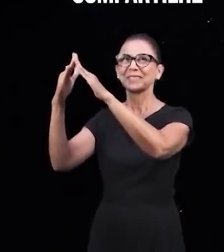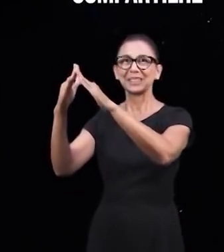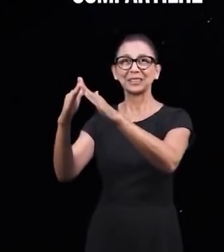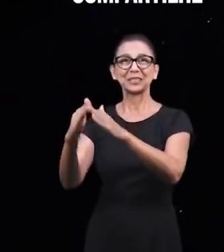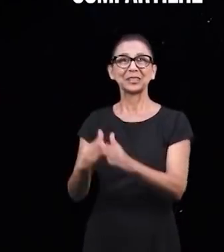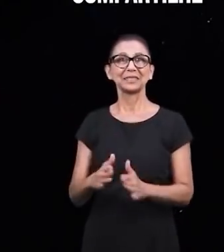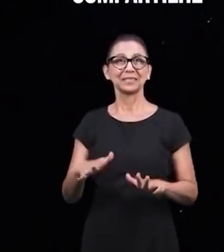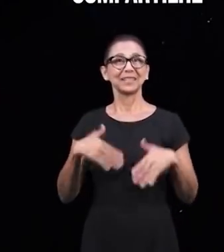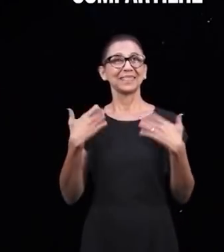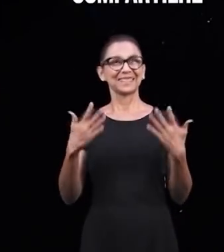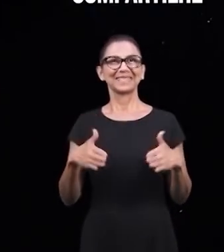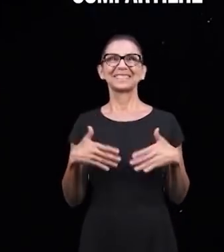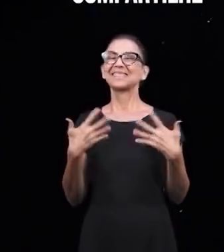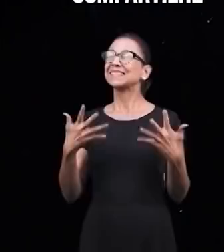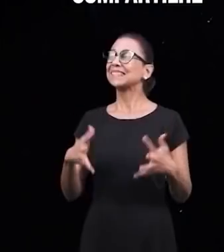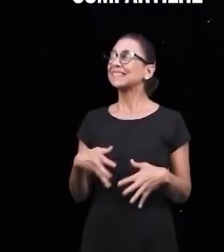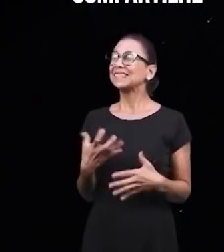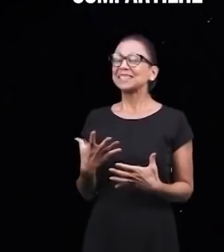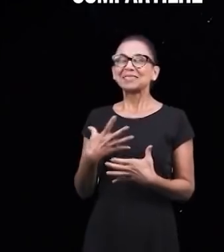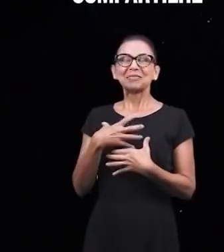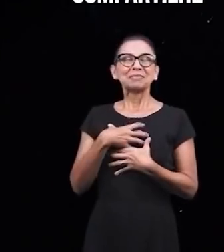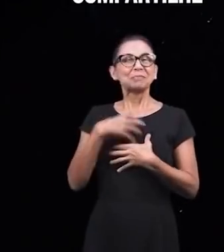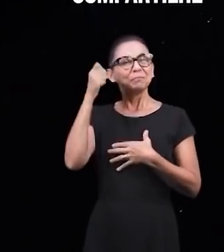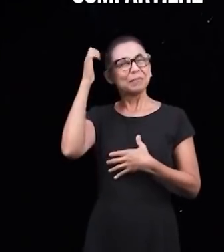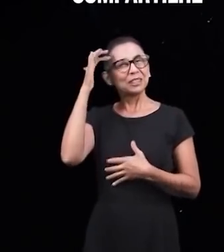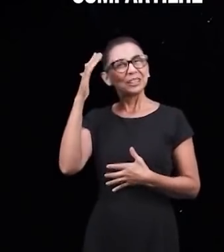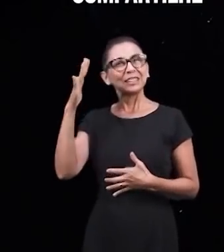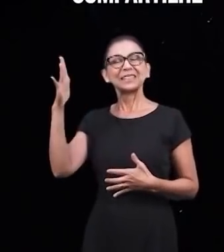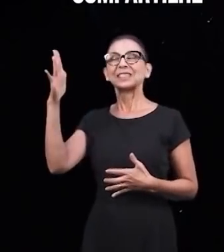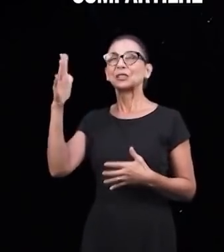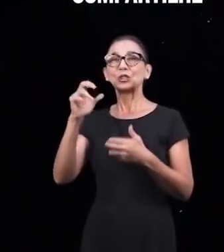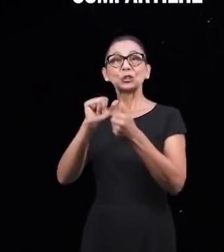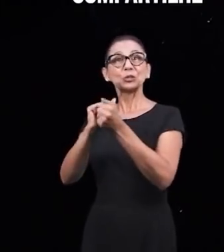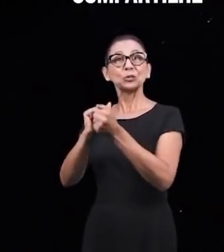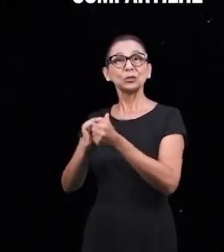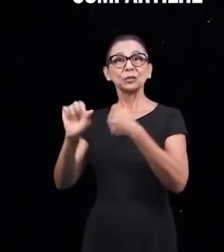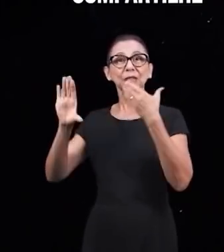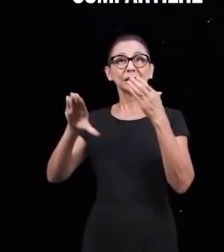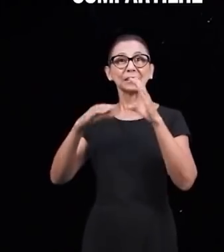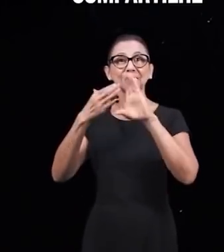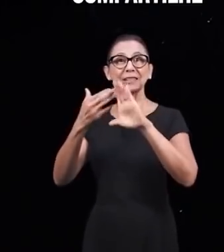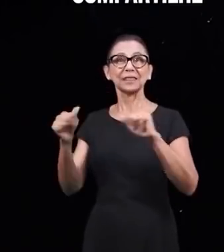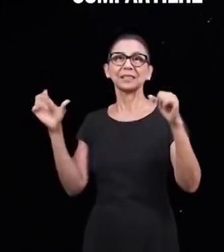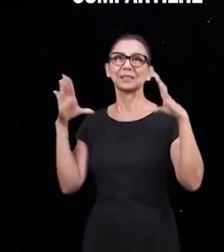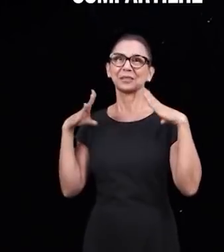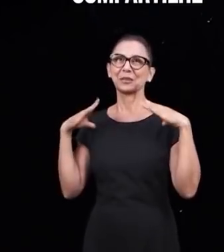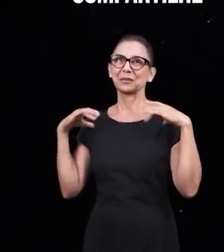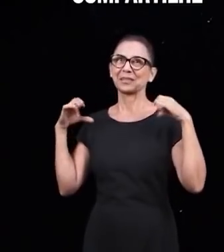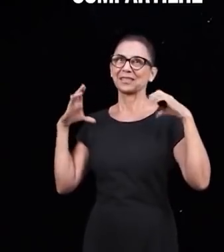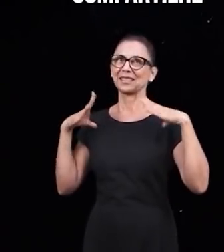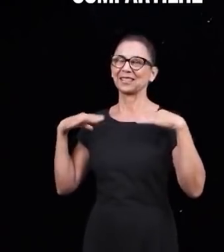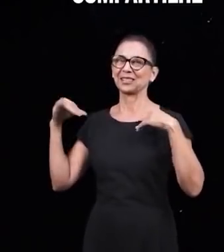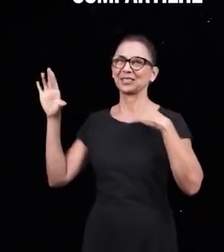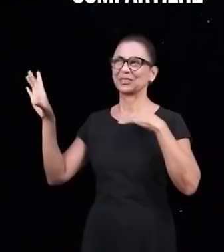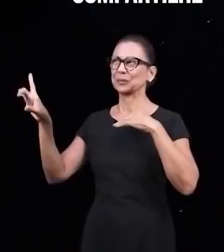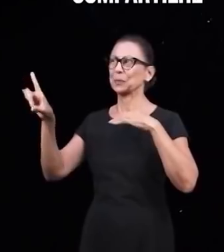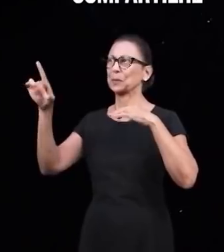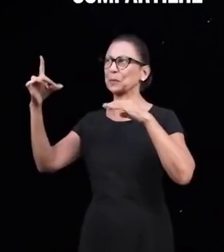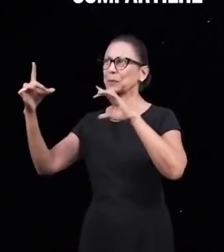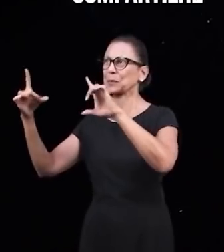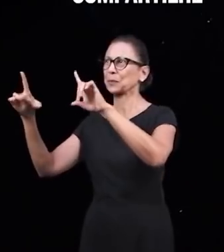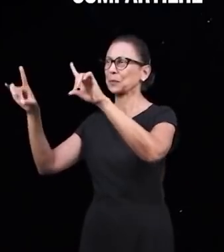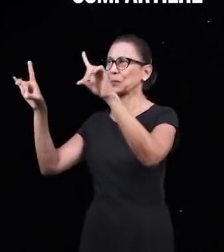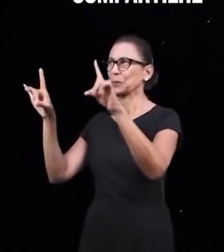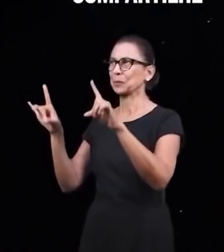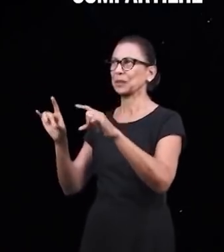morar. Oh, que gozo vou sentir com os anjos a cantar, pois com